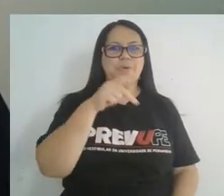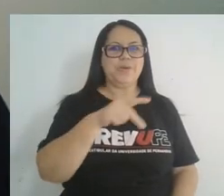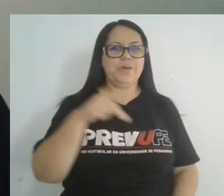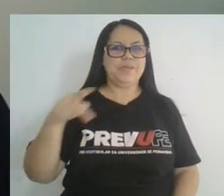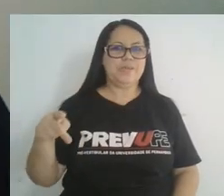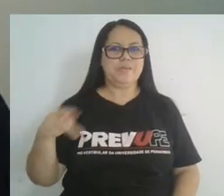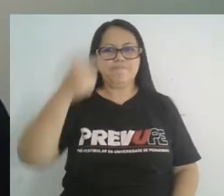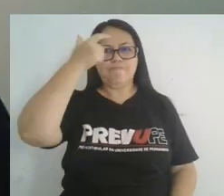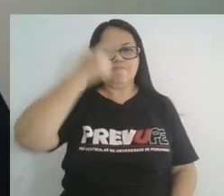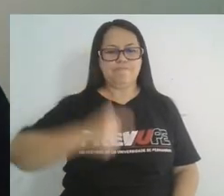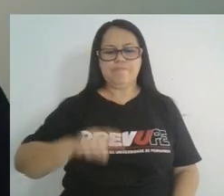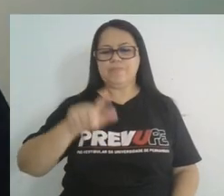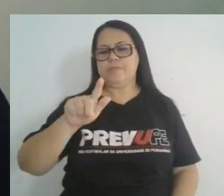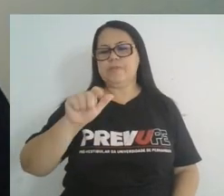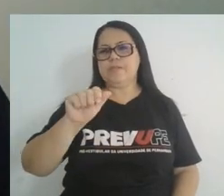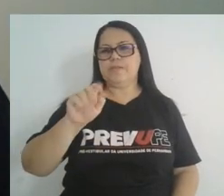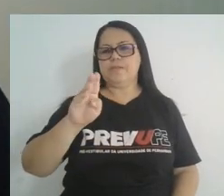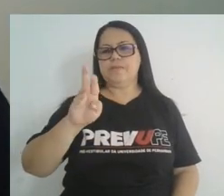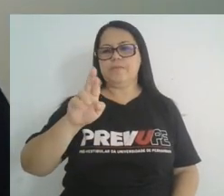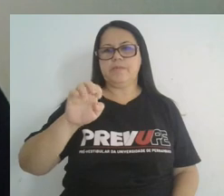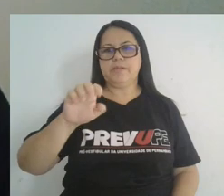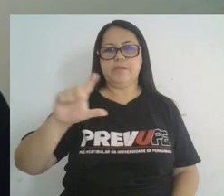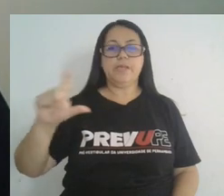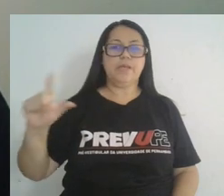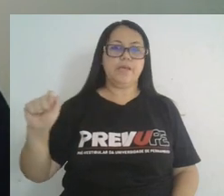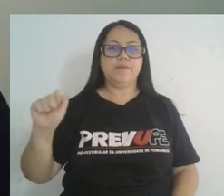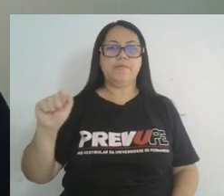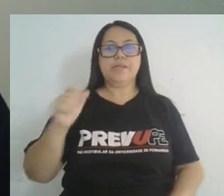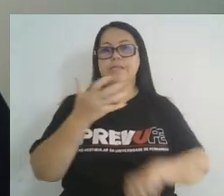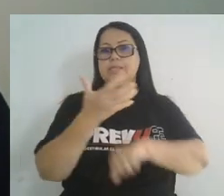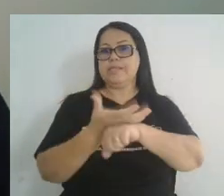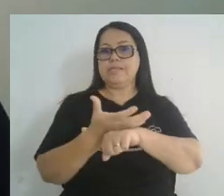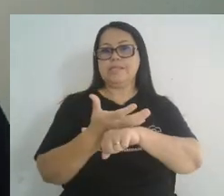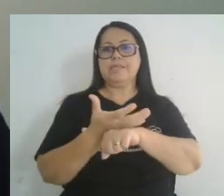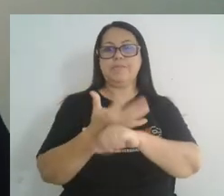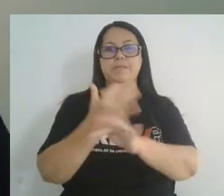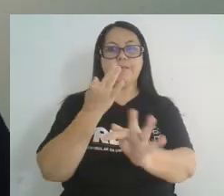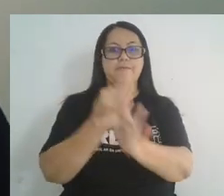Fala pessoal, tudo bem com vocês? Professor Gabriel aqui, formador do Pré-VUP Física.